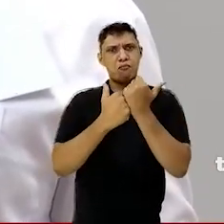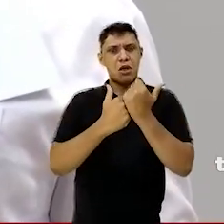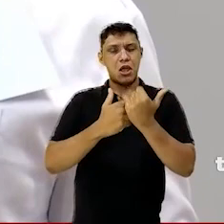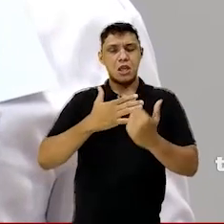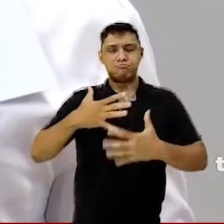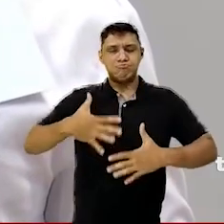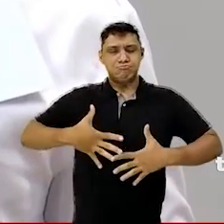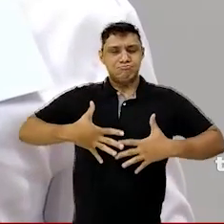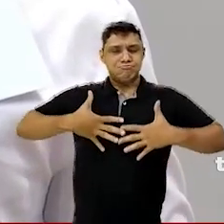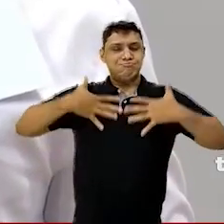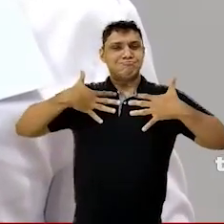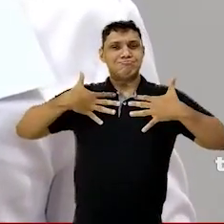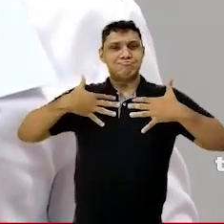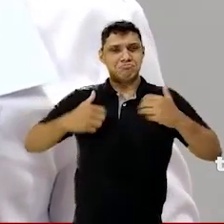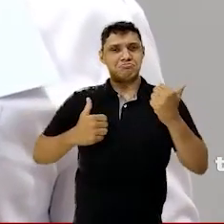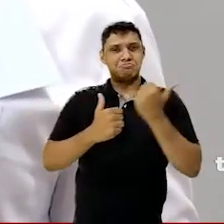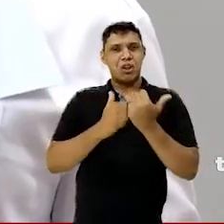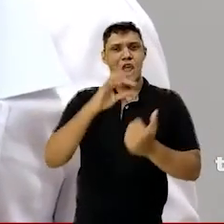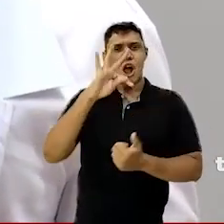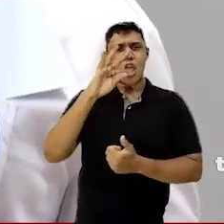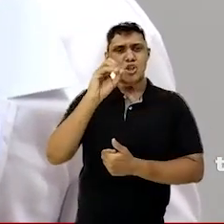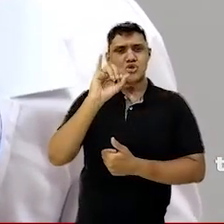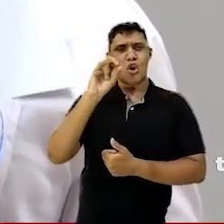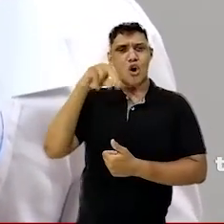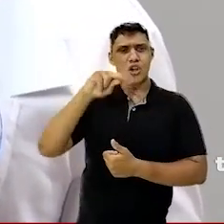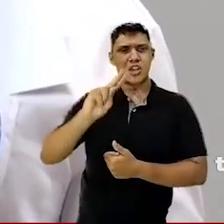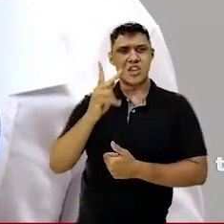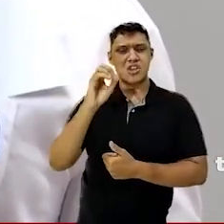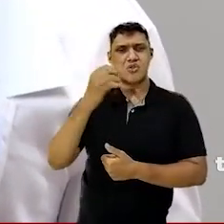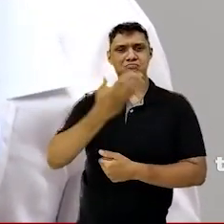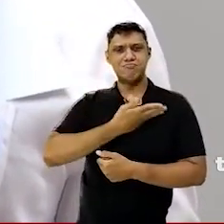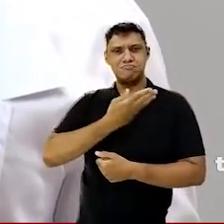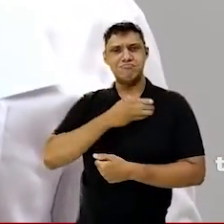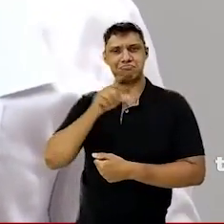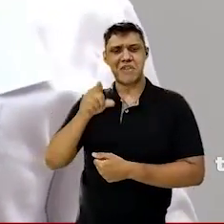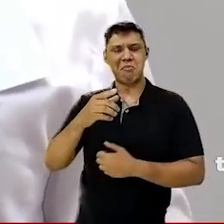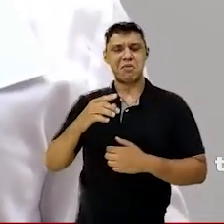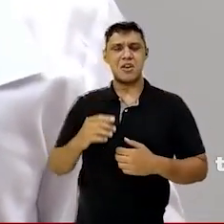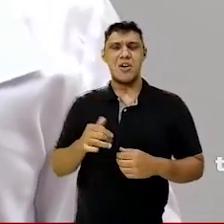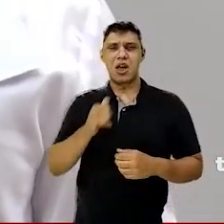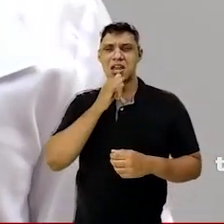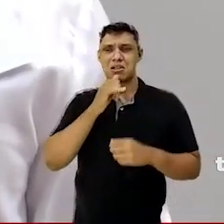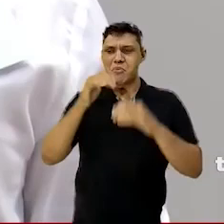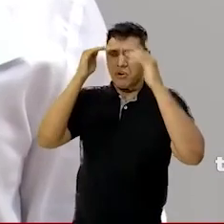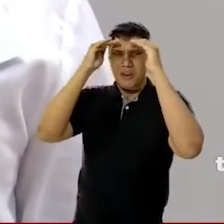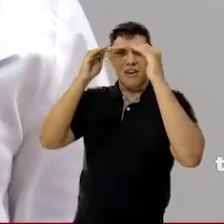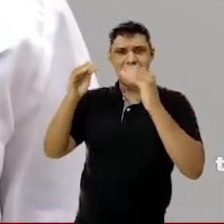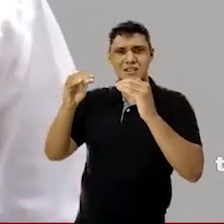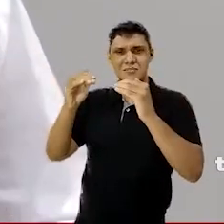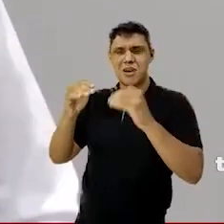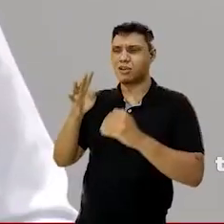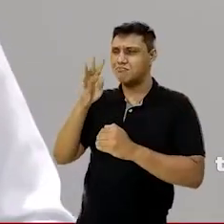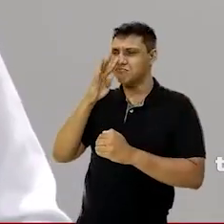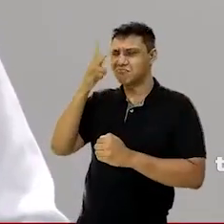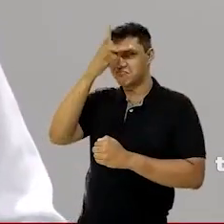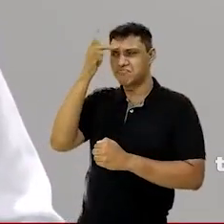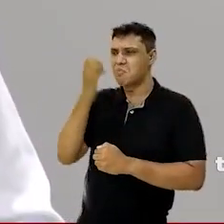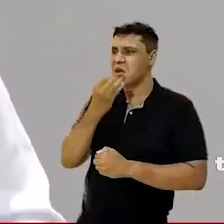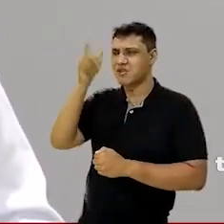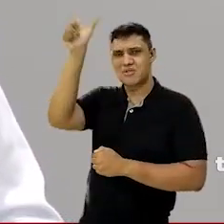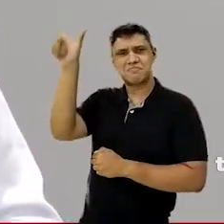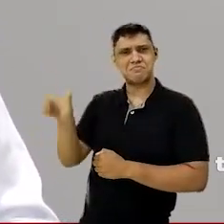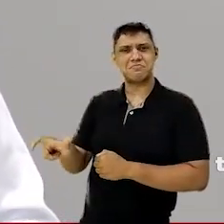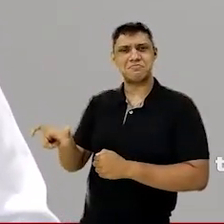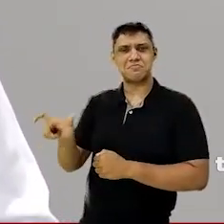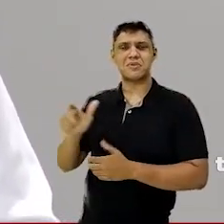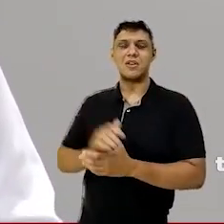muito, Toninho Santiago, por quem tenho amizade, respeito e admiração. A minha especialidade é